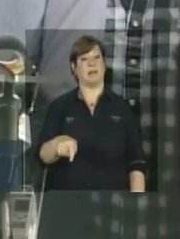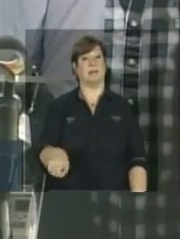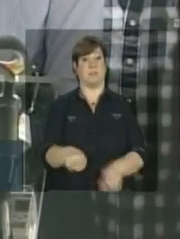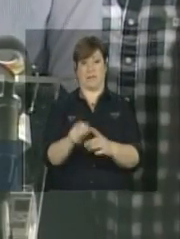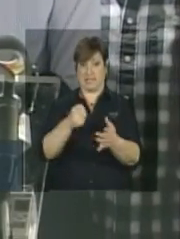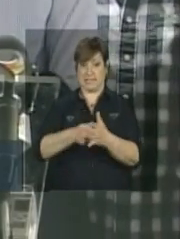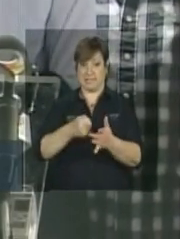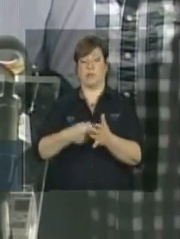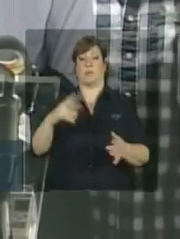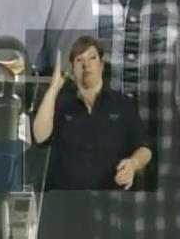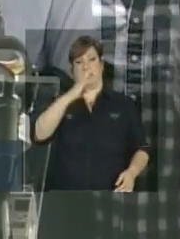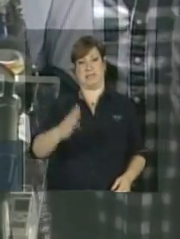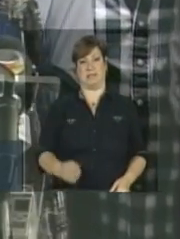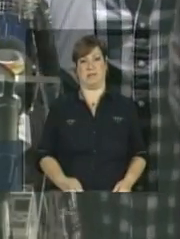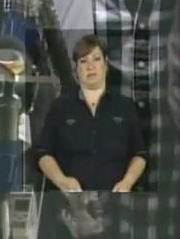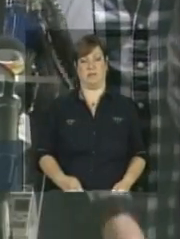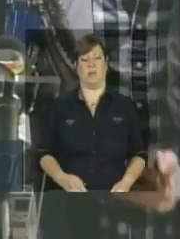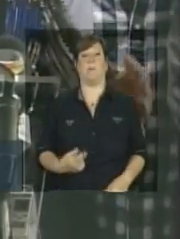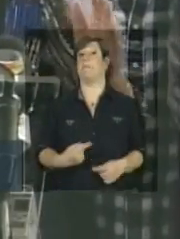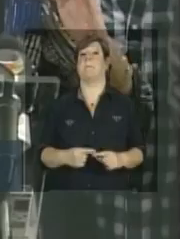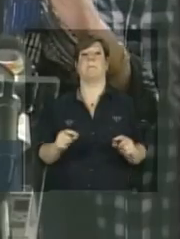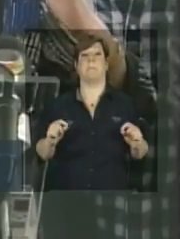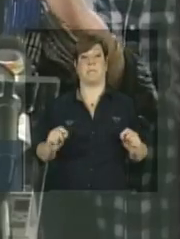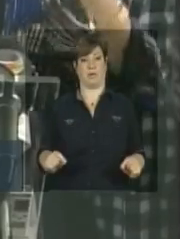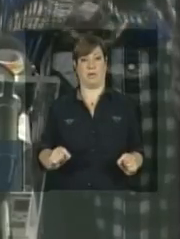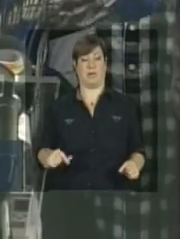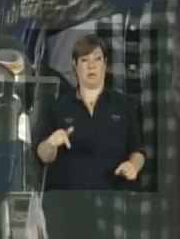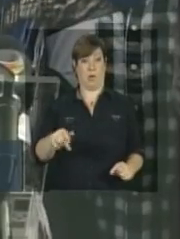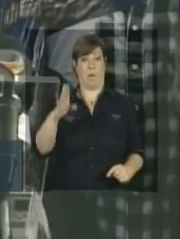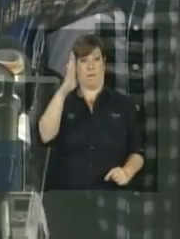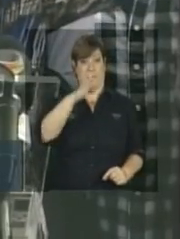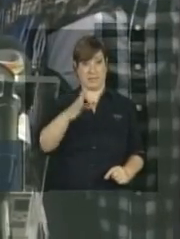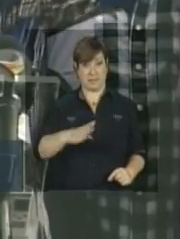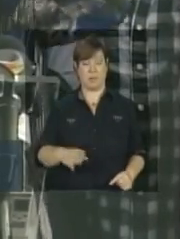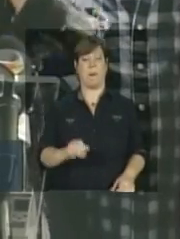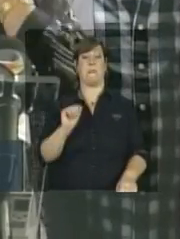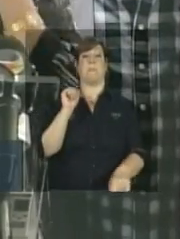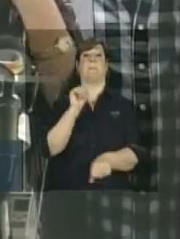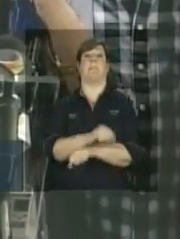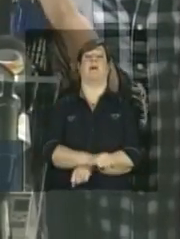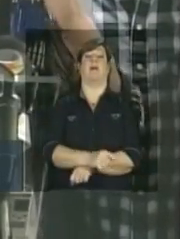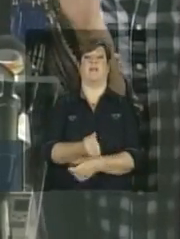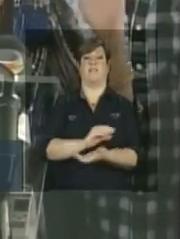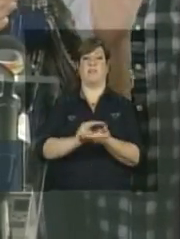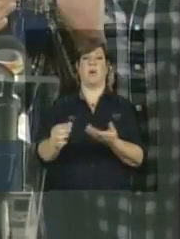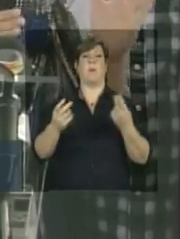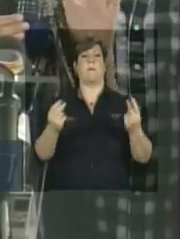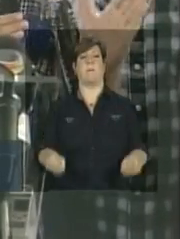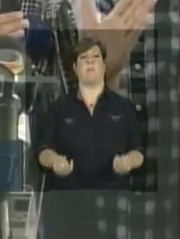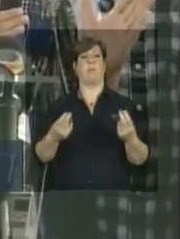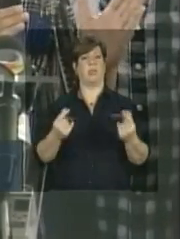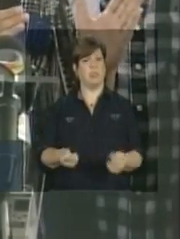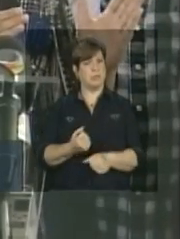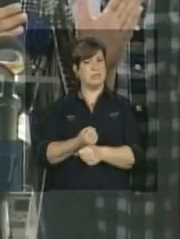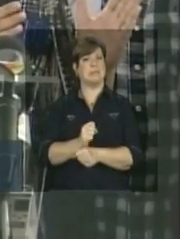quê? Por conta do seguinte, o Brasil parou de investir durante muitos anos